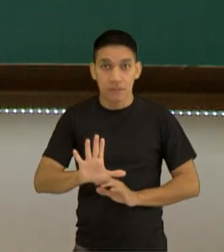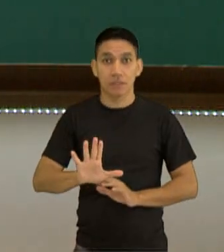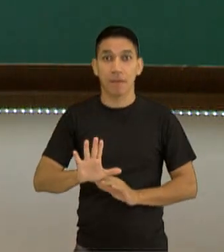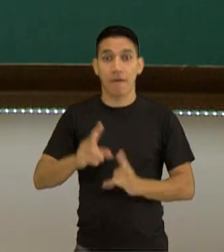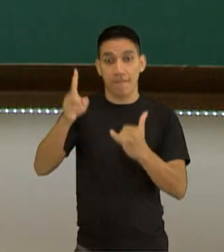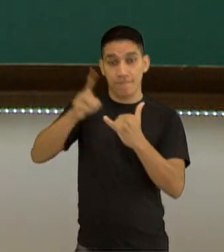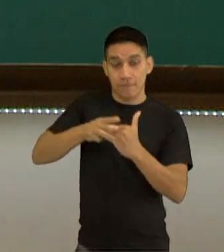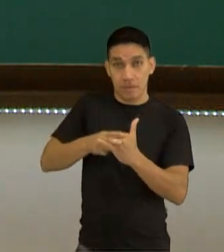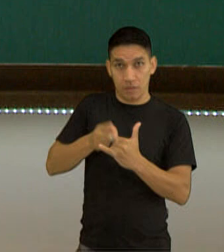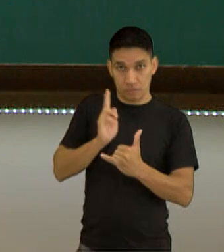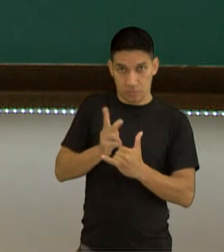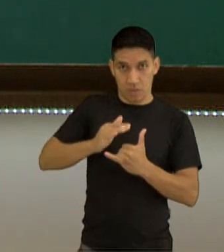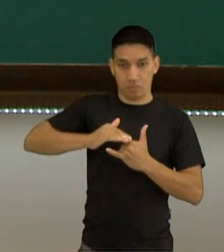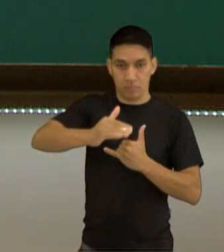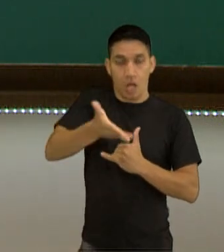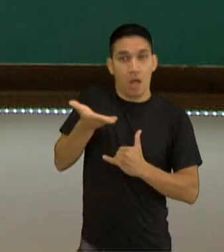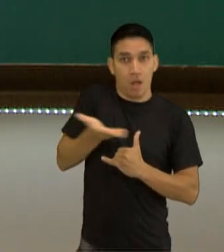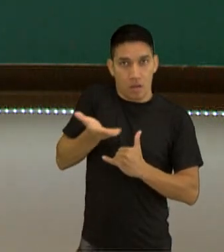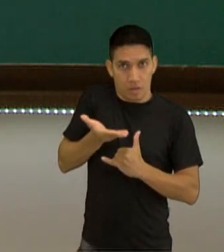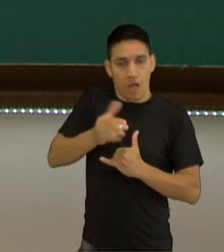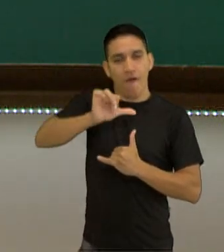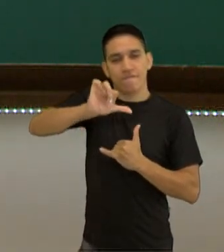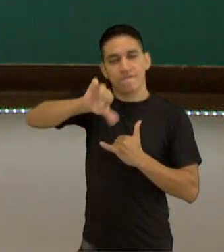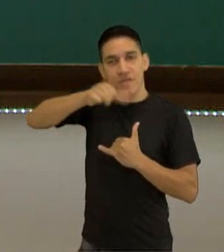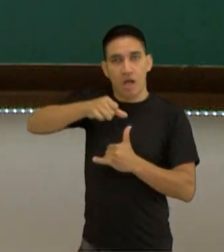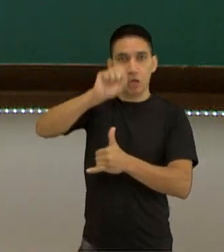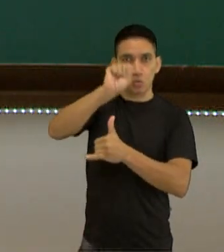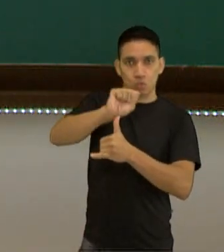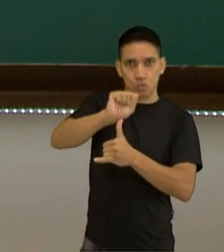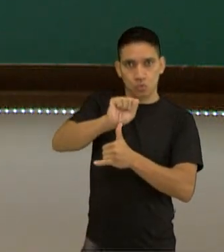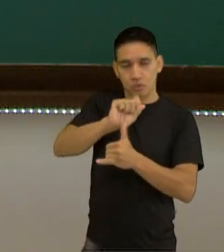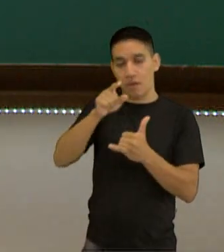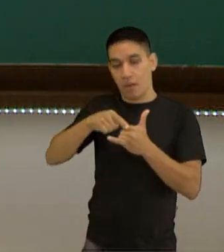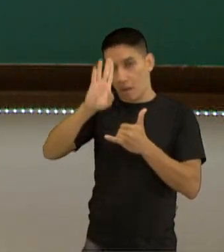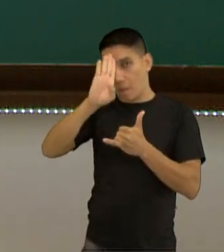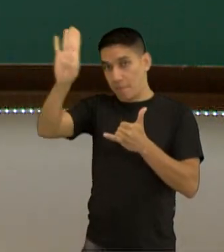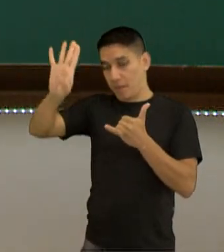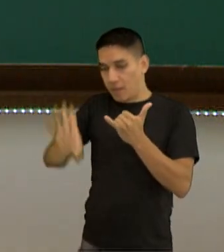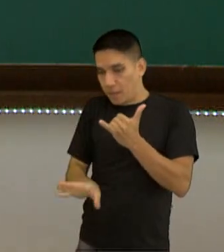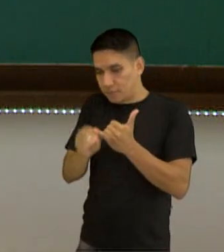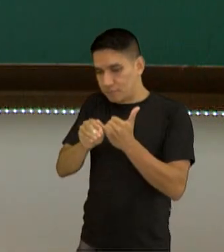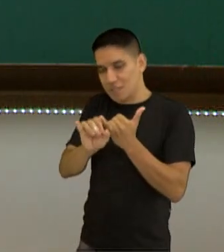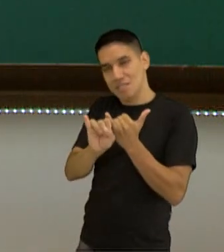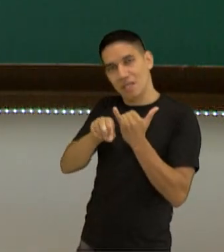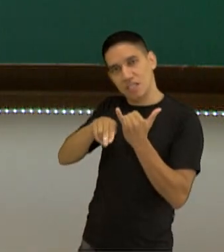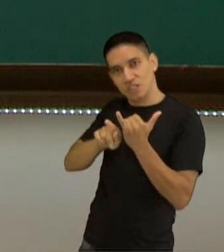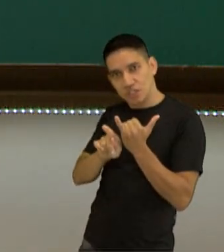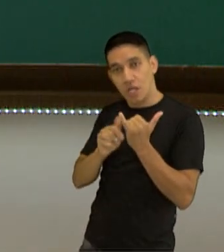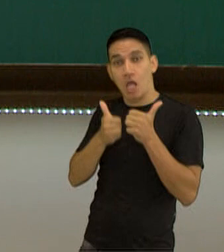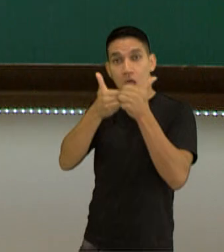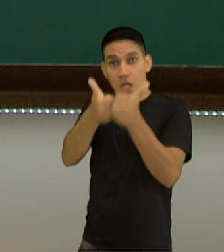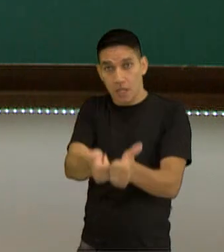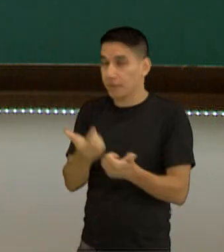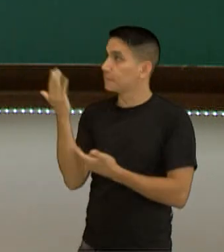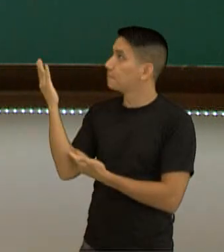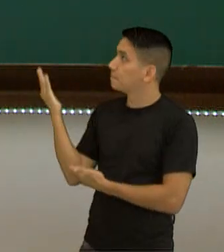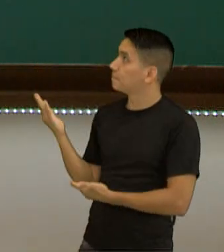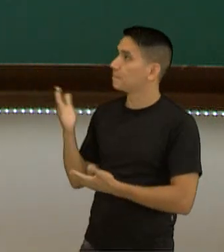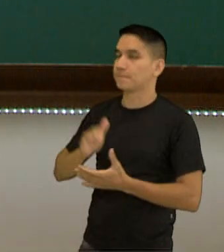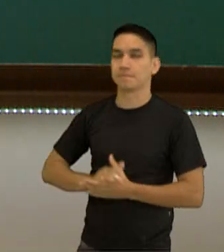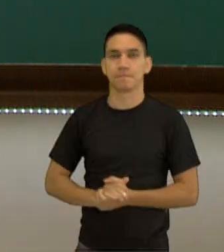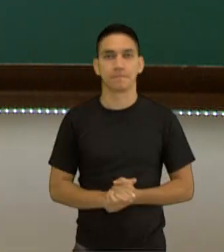presente, variando o sujeito, o verbo principal com ing, seguindo essas regras aqui na sua forma afirmativa,